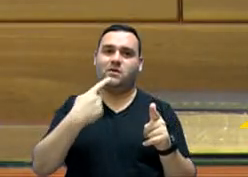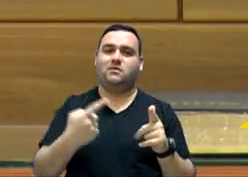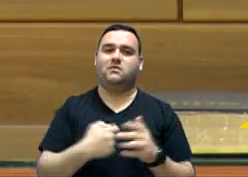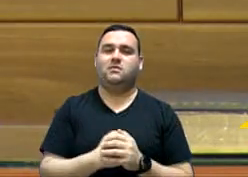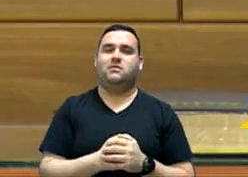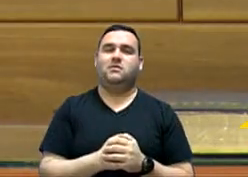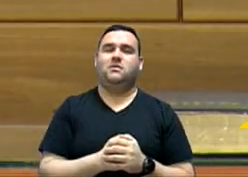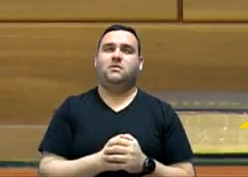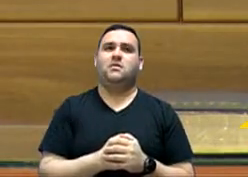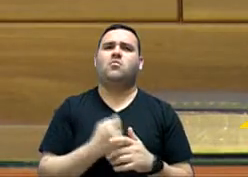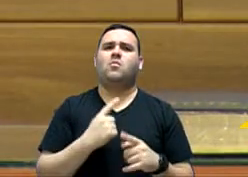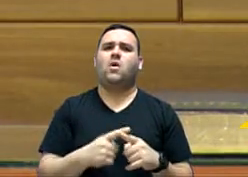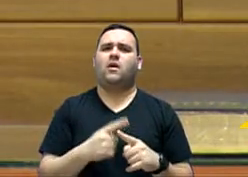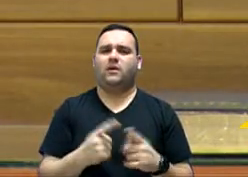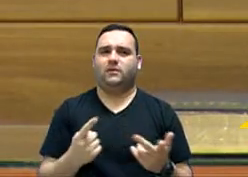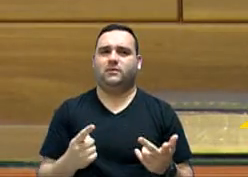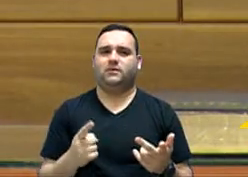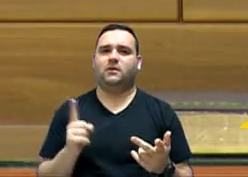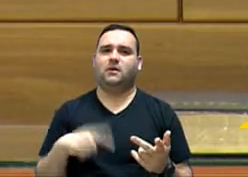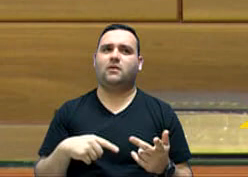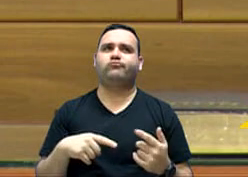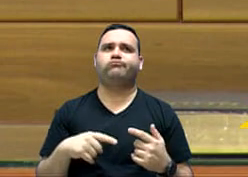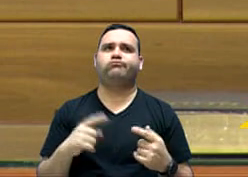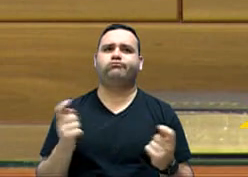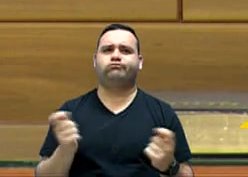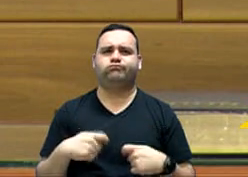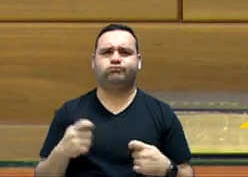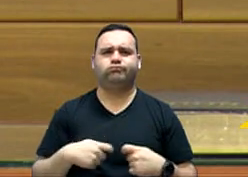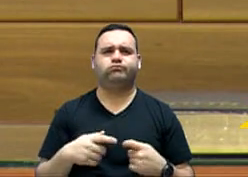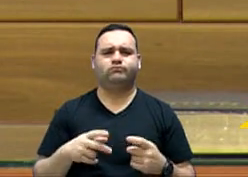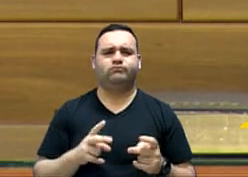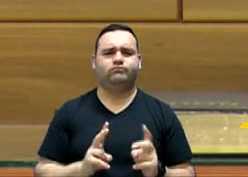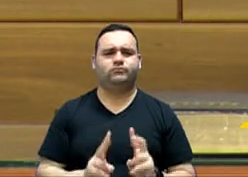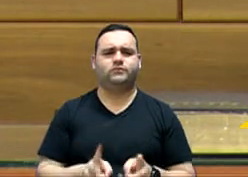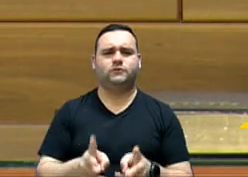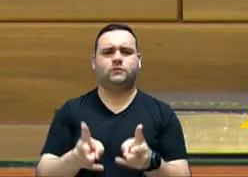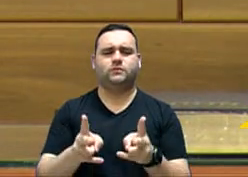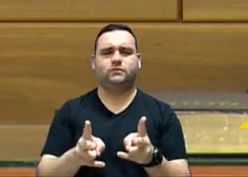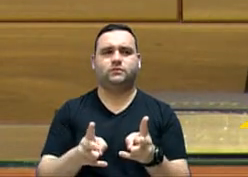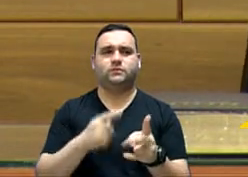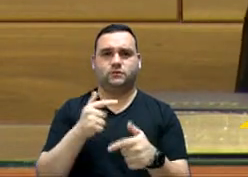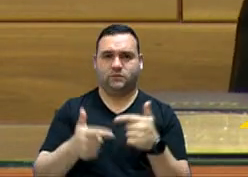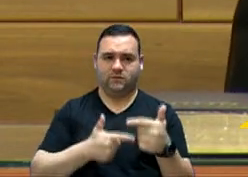chamado, para quê? Para que pudesse haver a continuidade